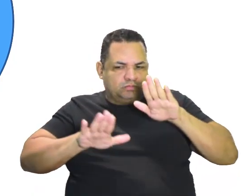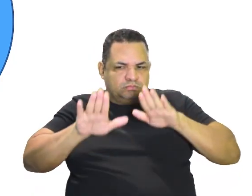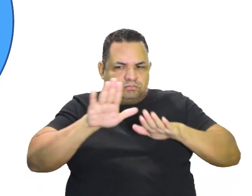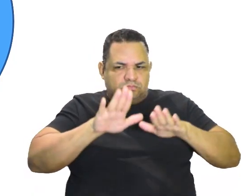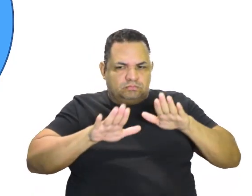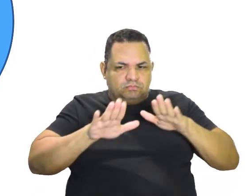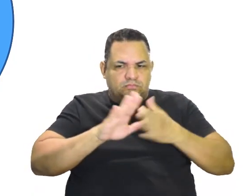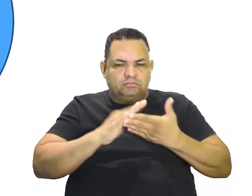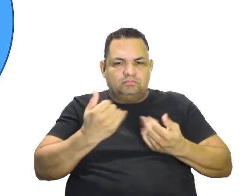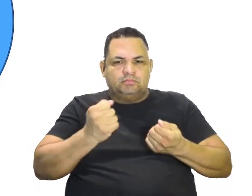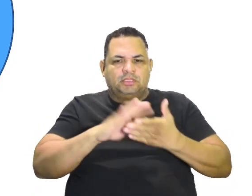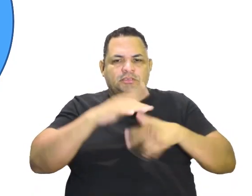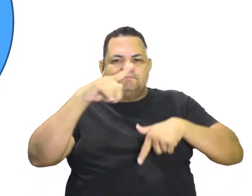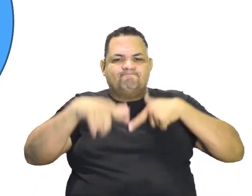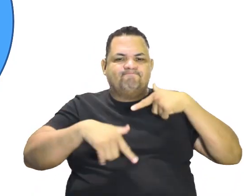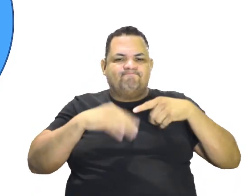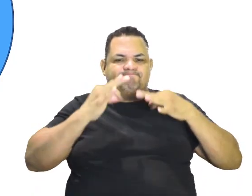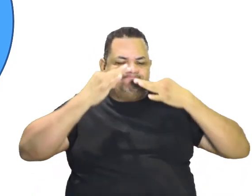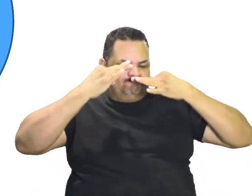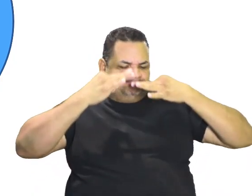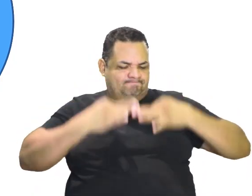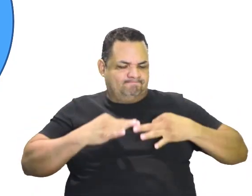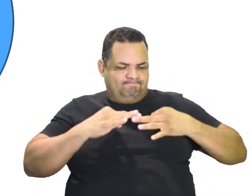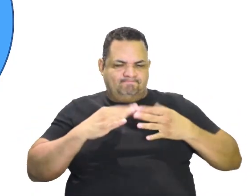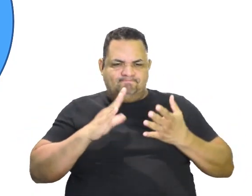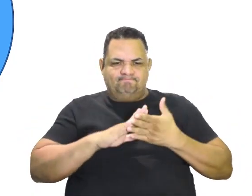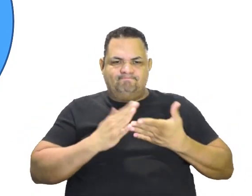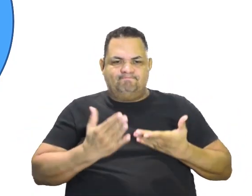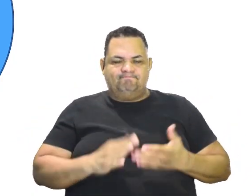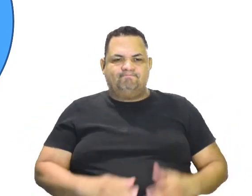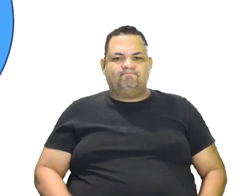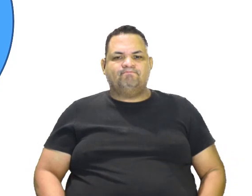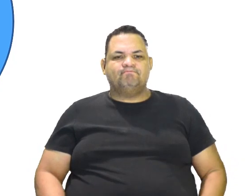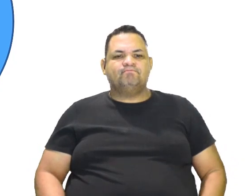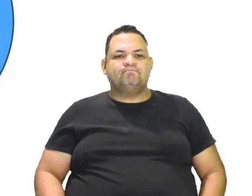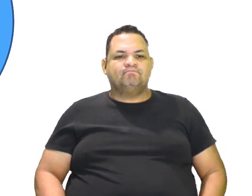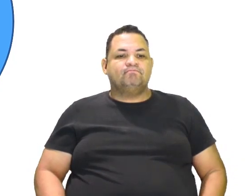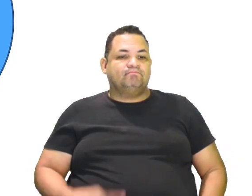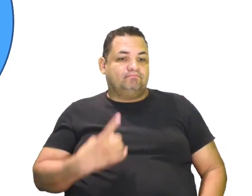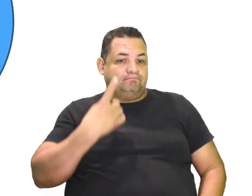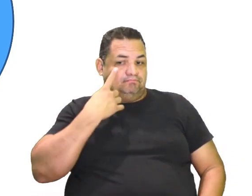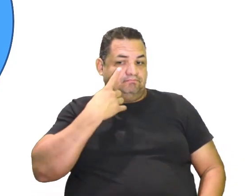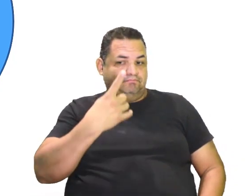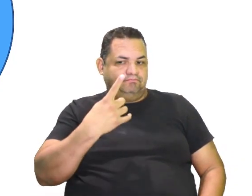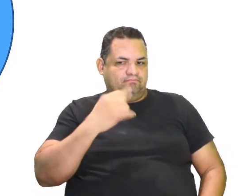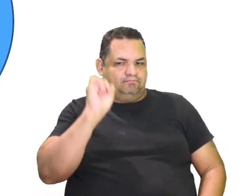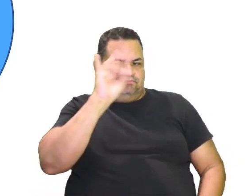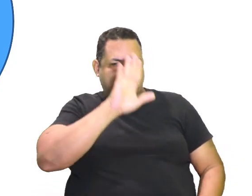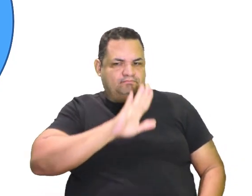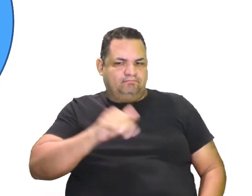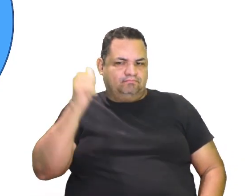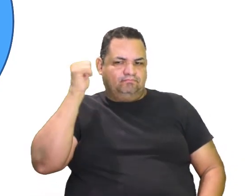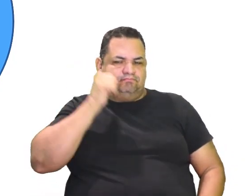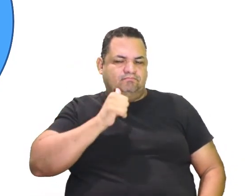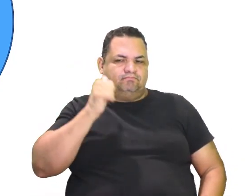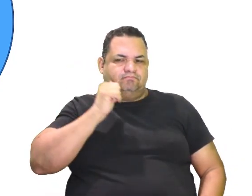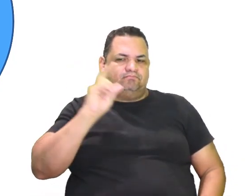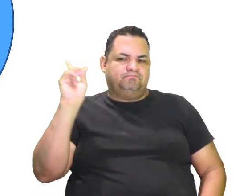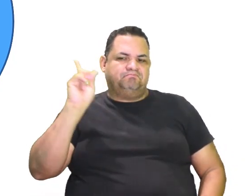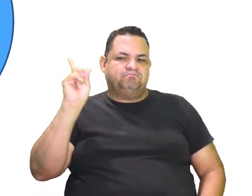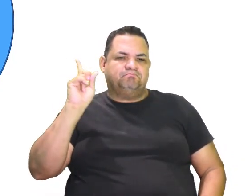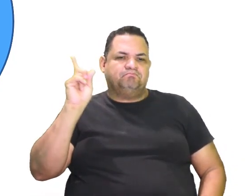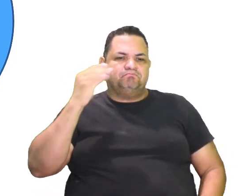exigia para que o trabalho ficasse fantástico, né? Você veja que realmente essa figura feminina aí